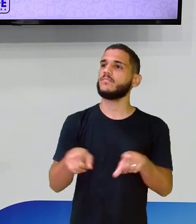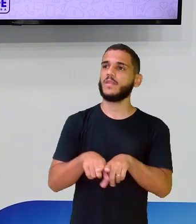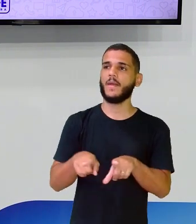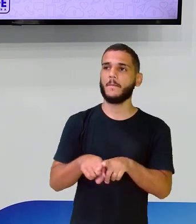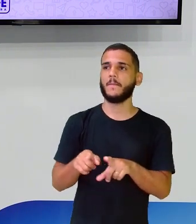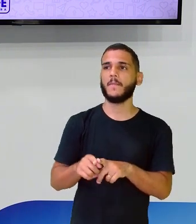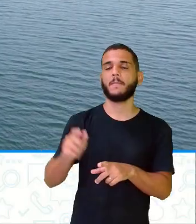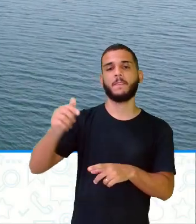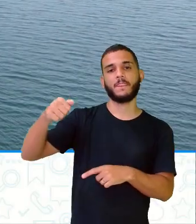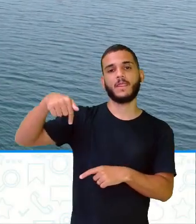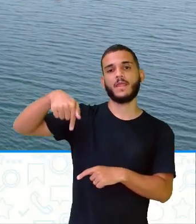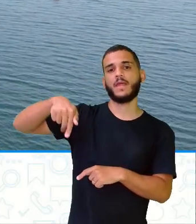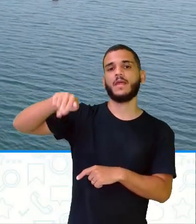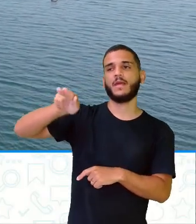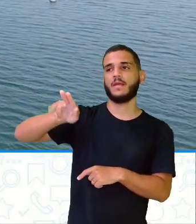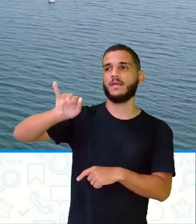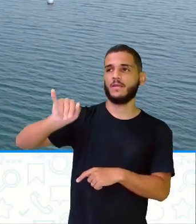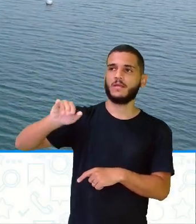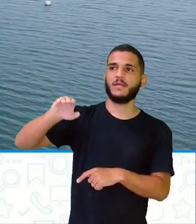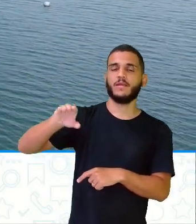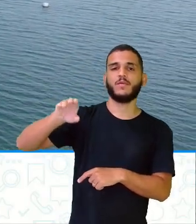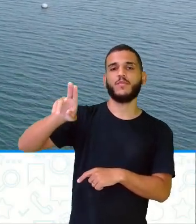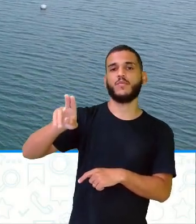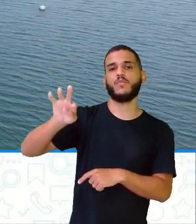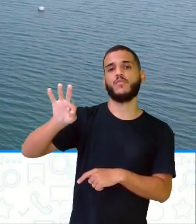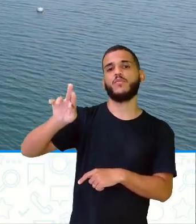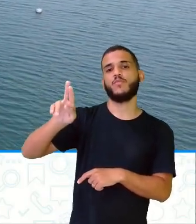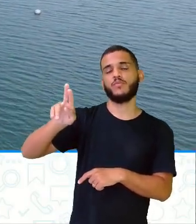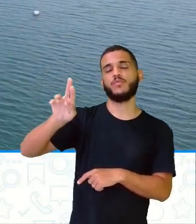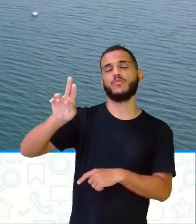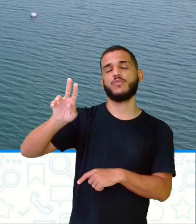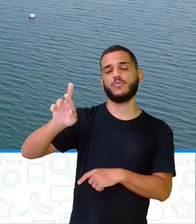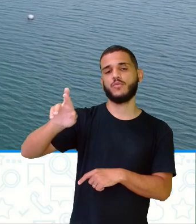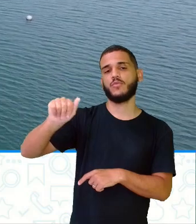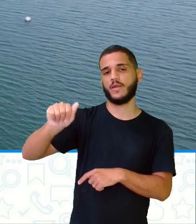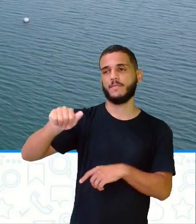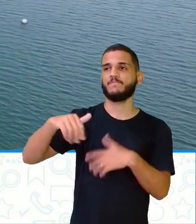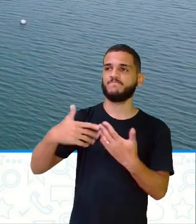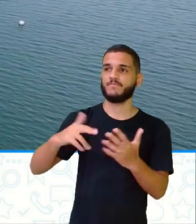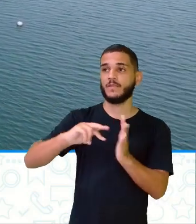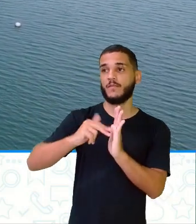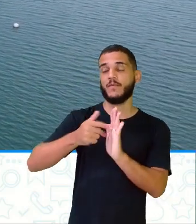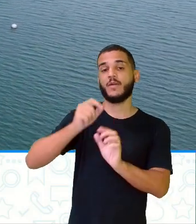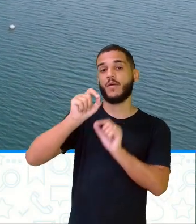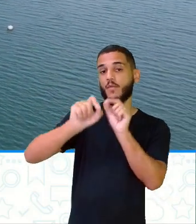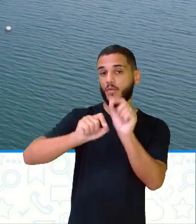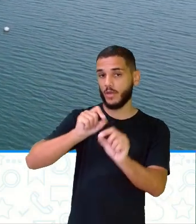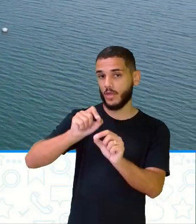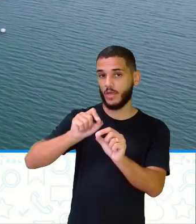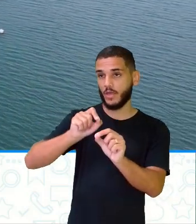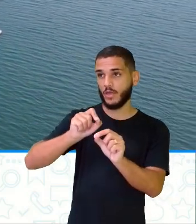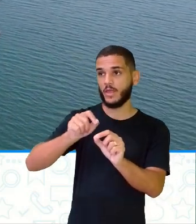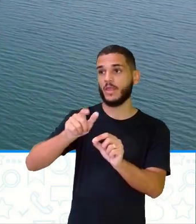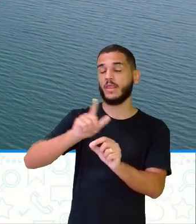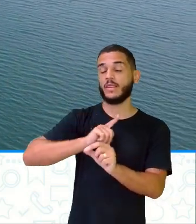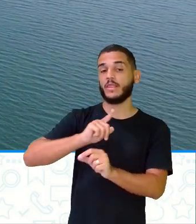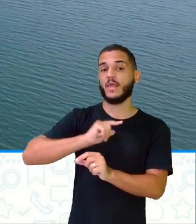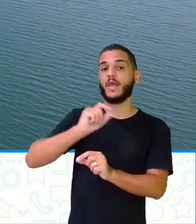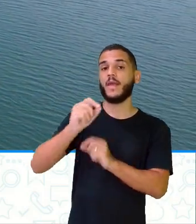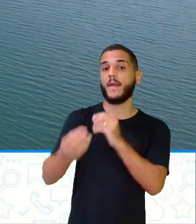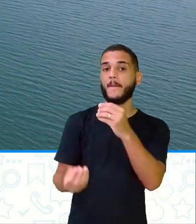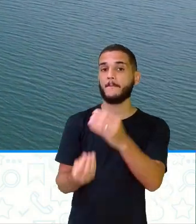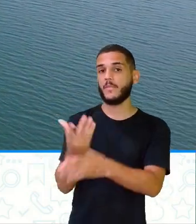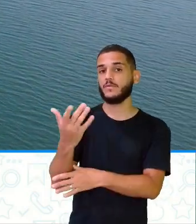aquicultura. Olha só que legal, gente. Sabe o que é isso aqui? Aqui dentro está sendo produzido peixes. Olha só que